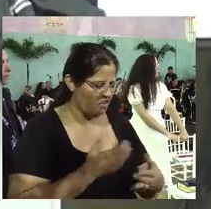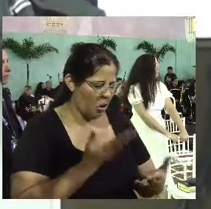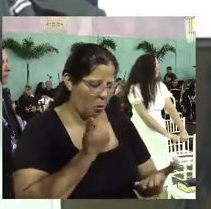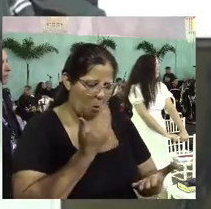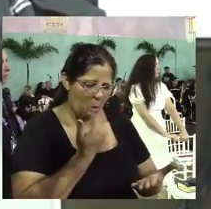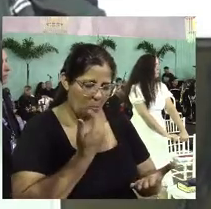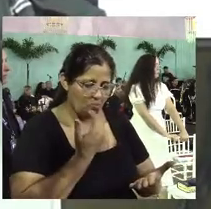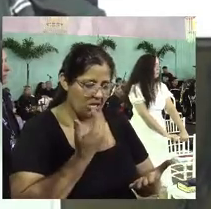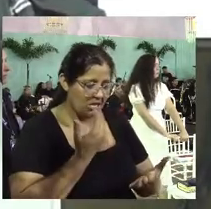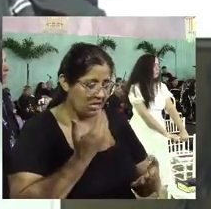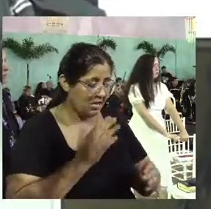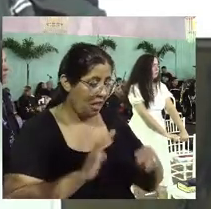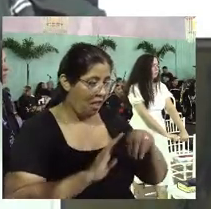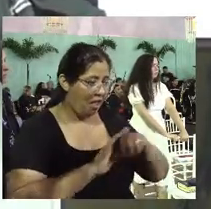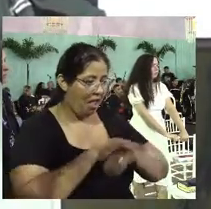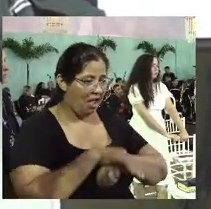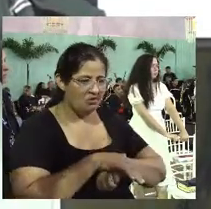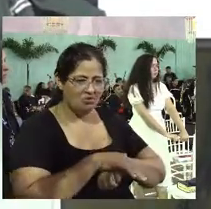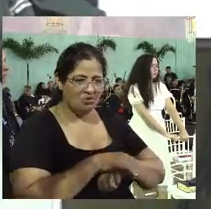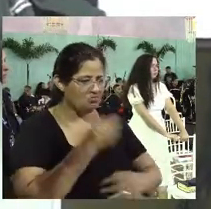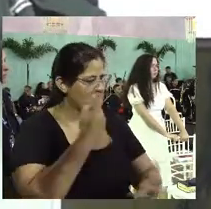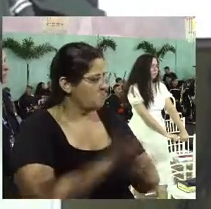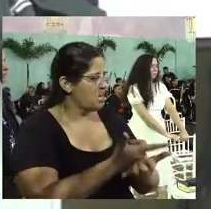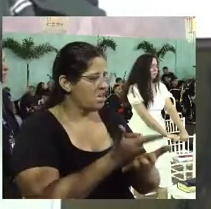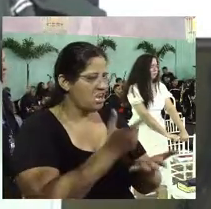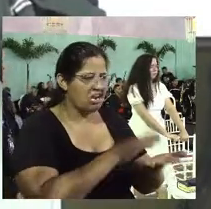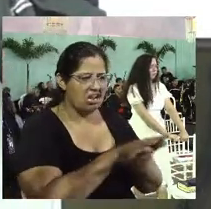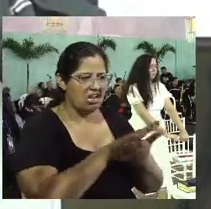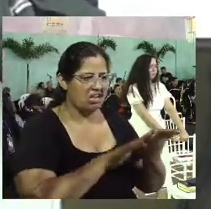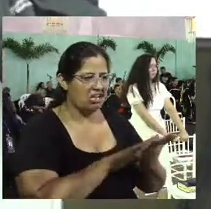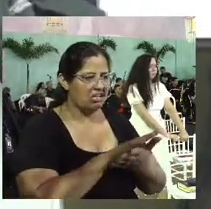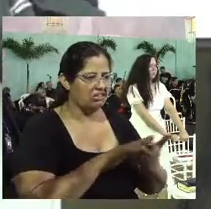um jantar no tempo central de graça